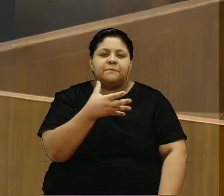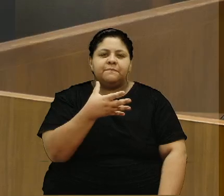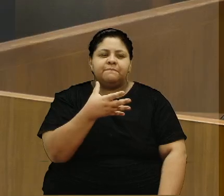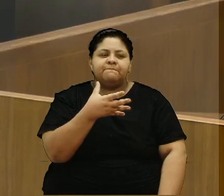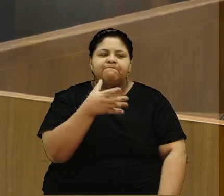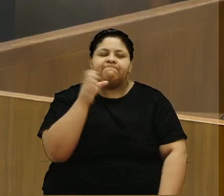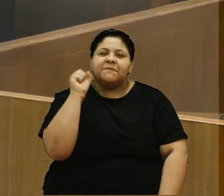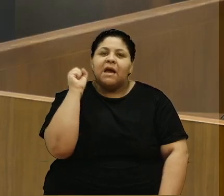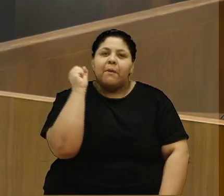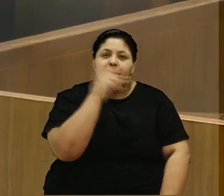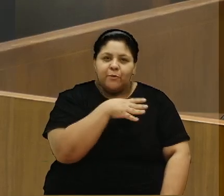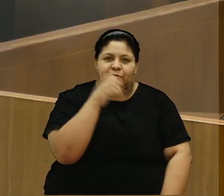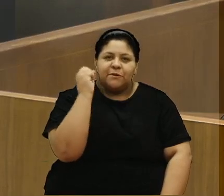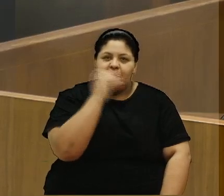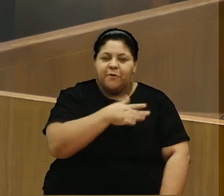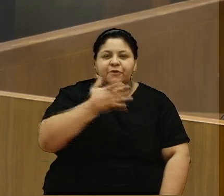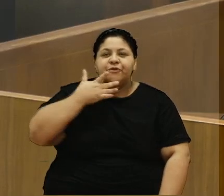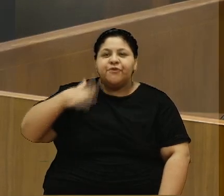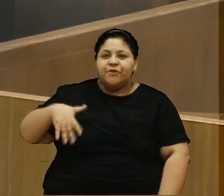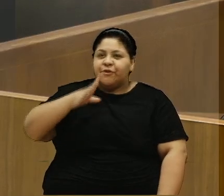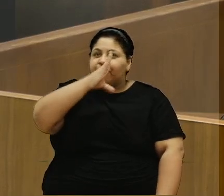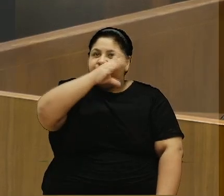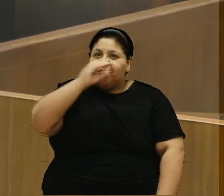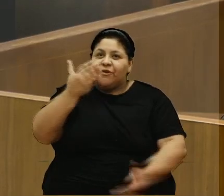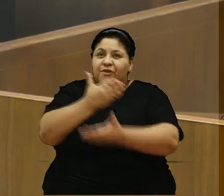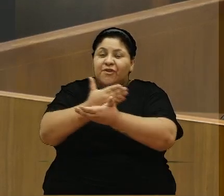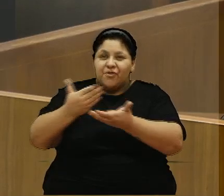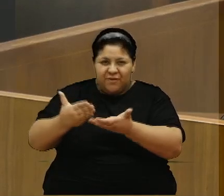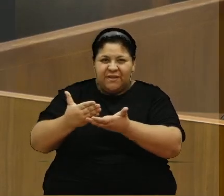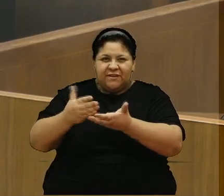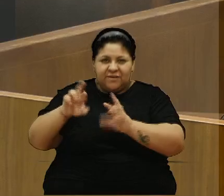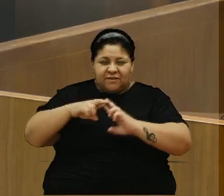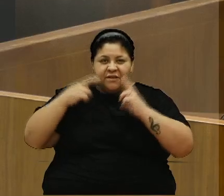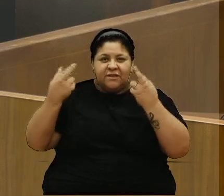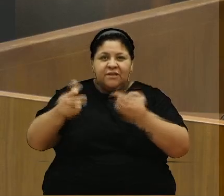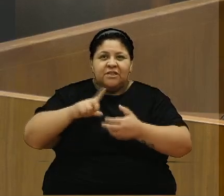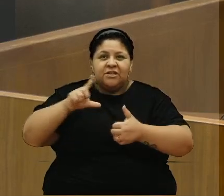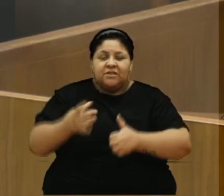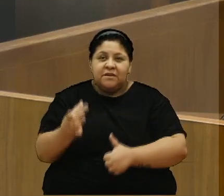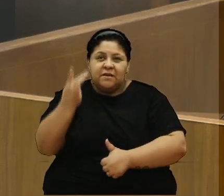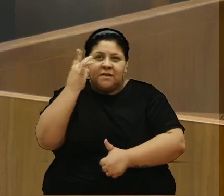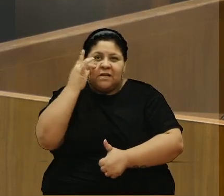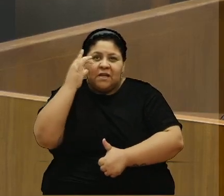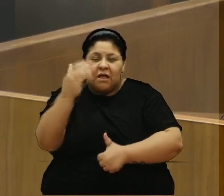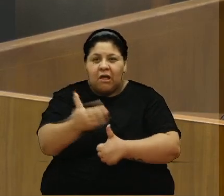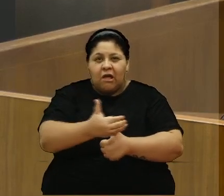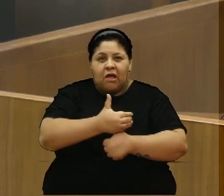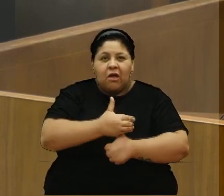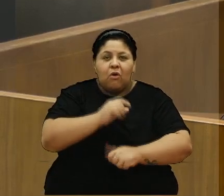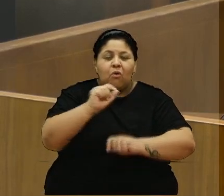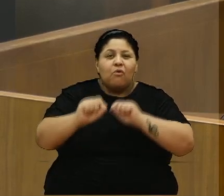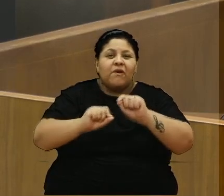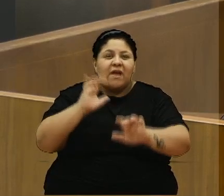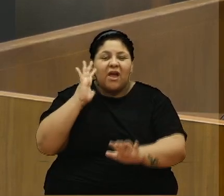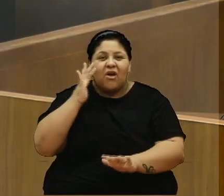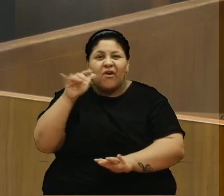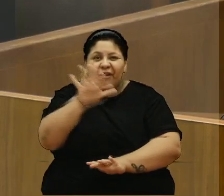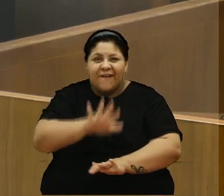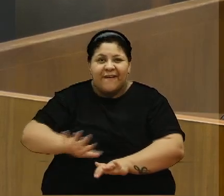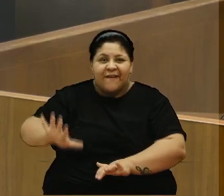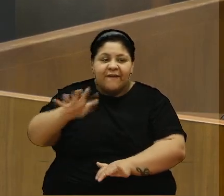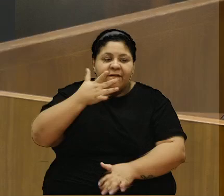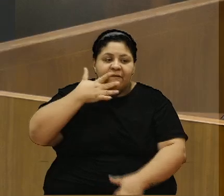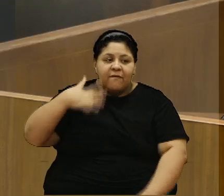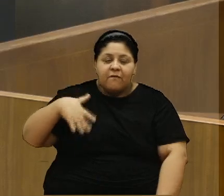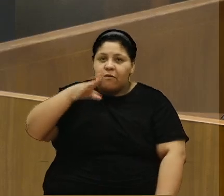no início da sessão, nós tivemos a presença de uma conselheira tutelar explicando um pouco da deficiência que é trabalhar na área da criança e adolescente,